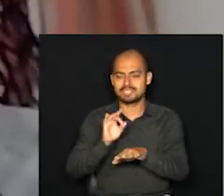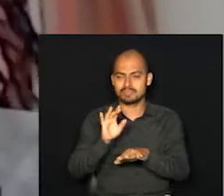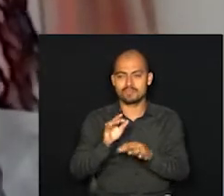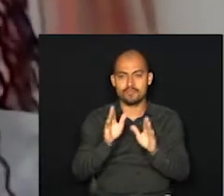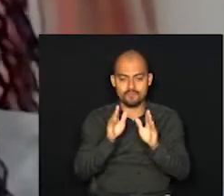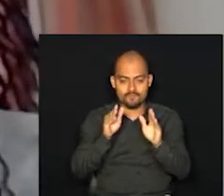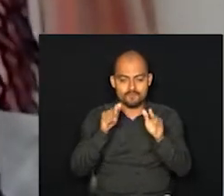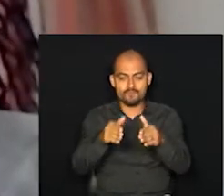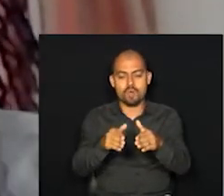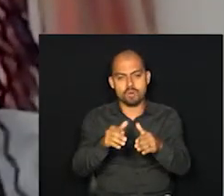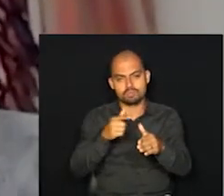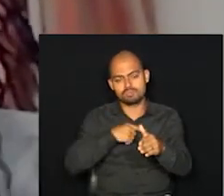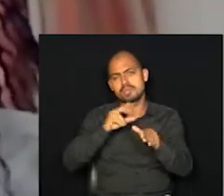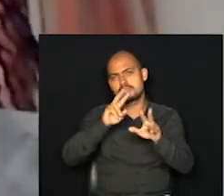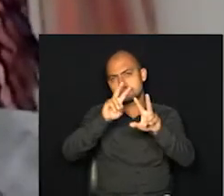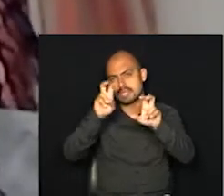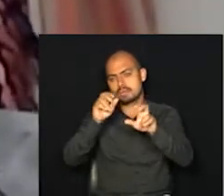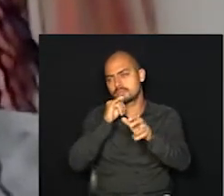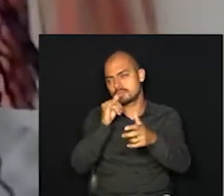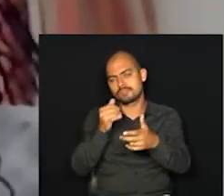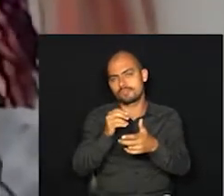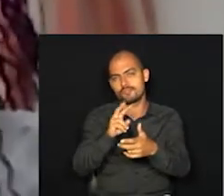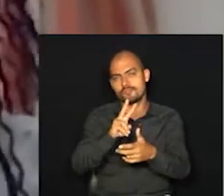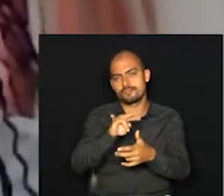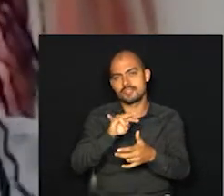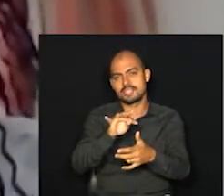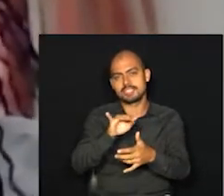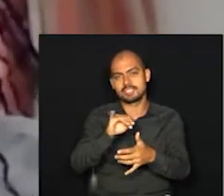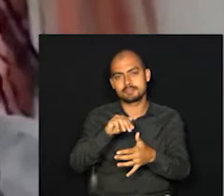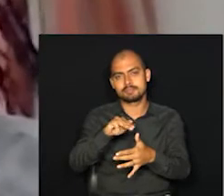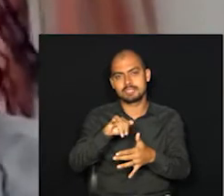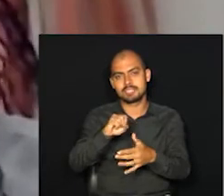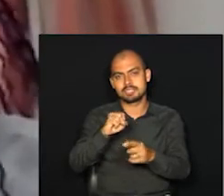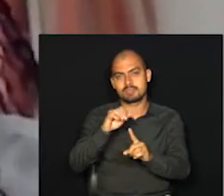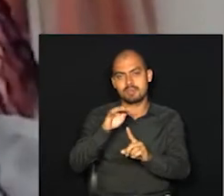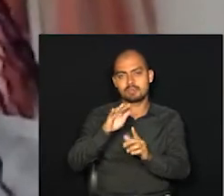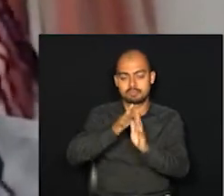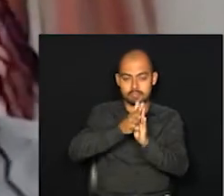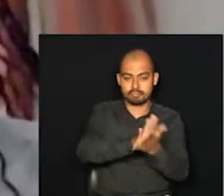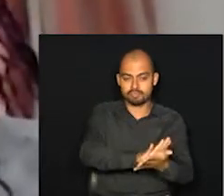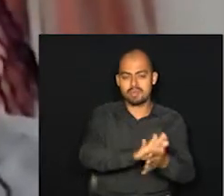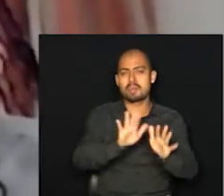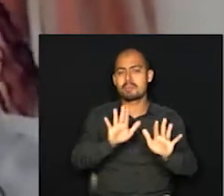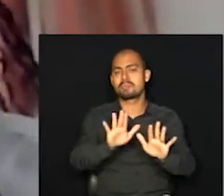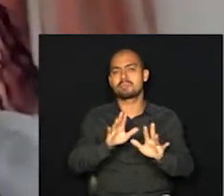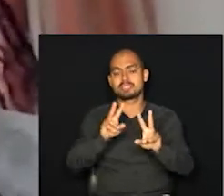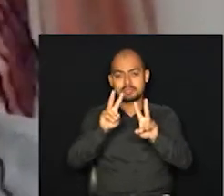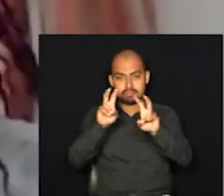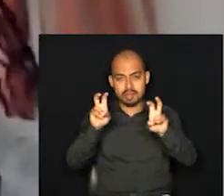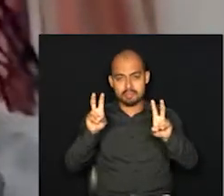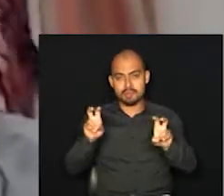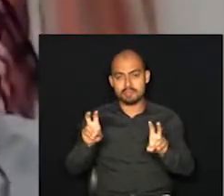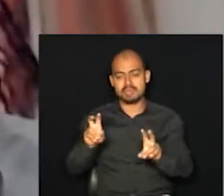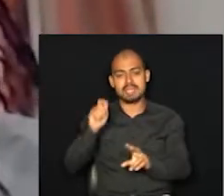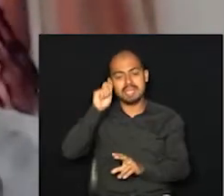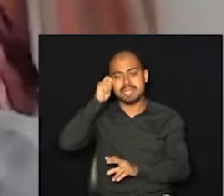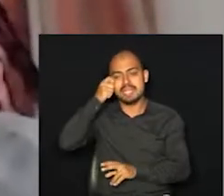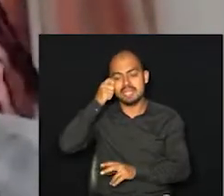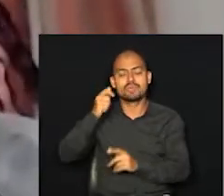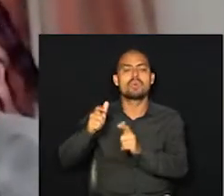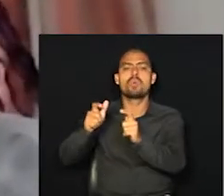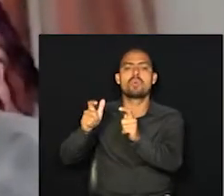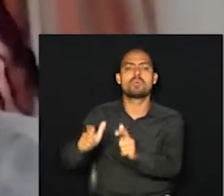usam até outros termos, vitimismo e tudo mais. Mas essa questão, ela é muito colocada, por quê? Porque onde estão os negros hoje na